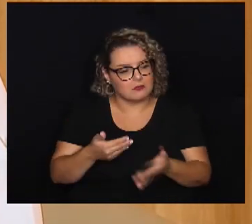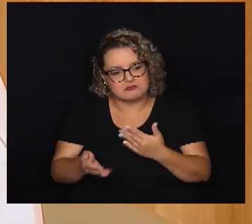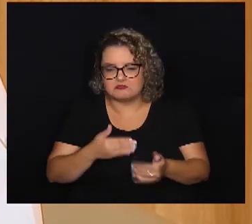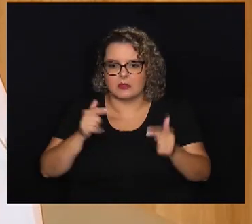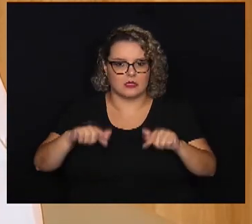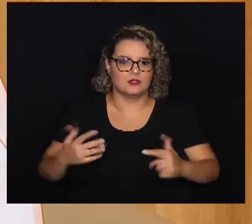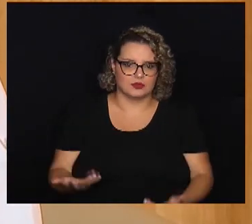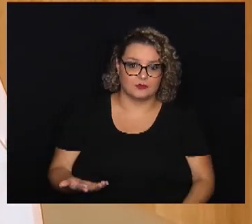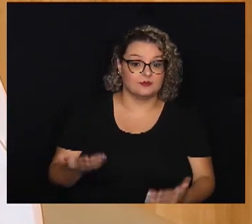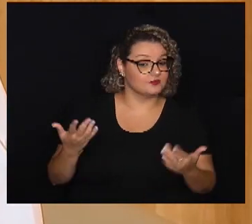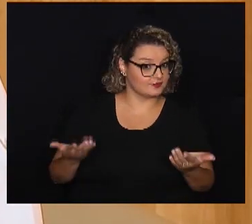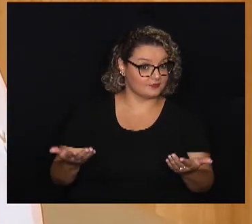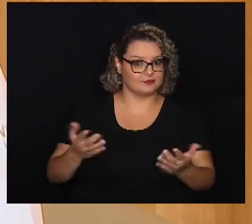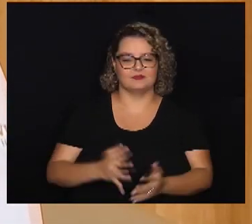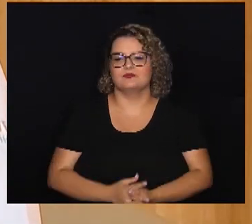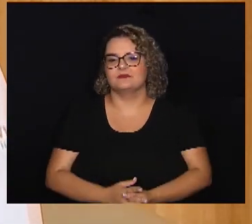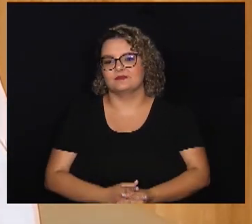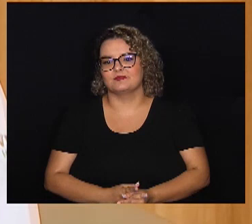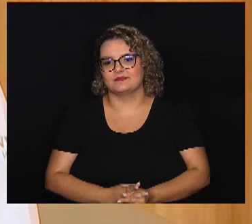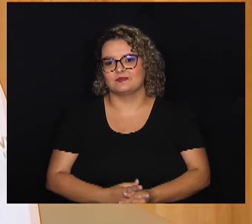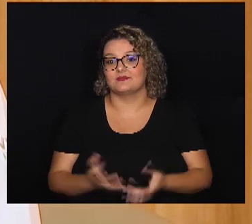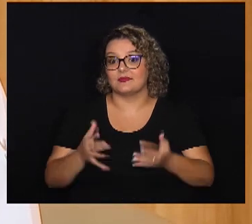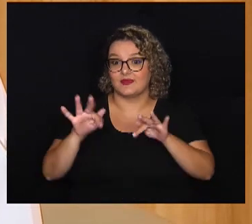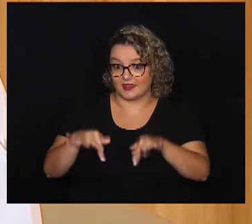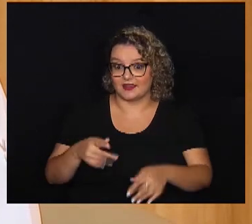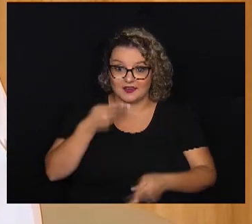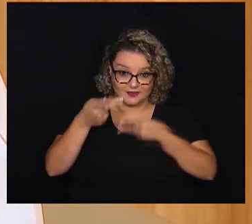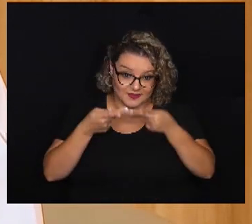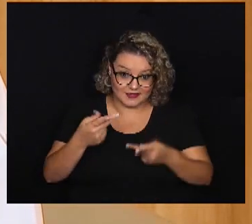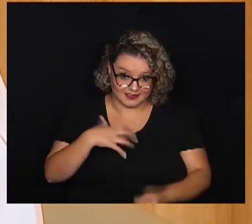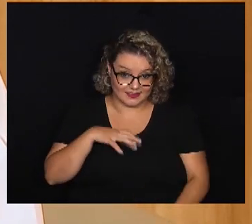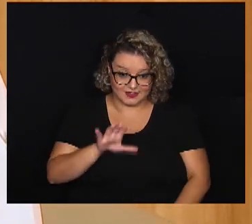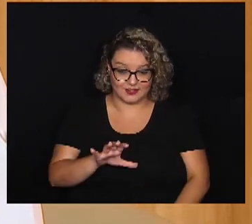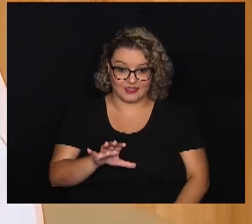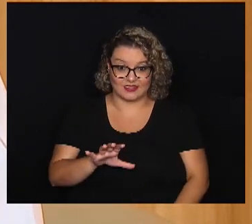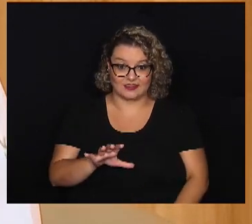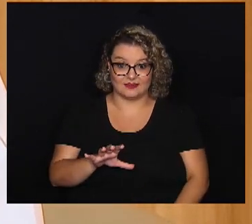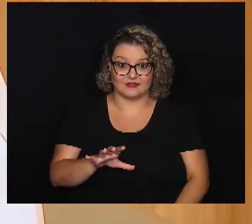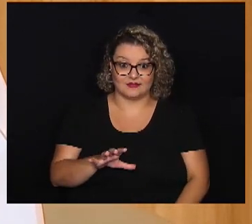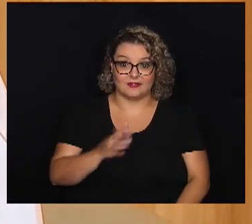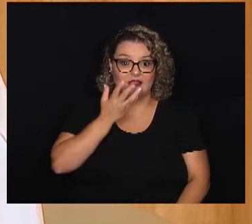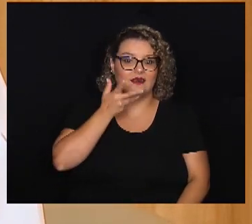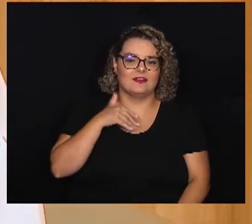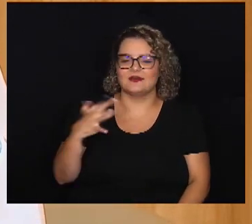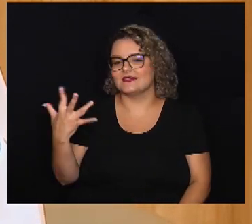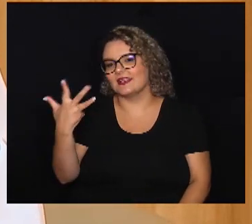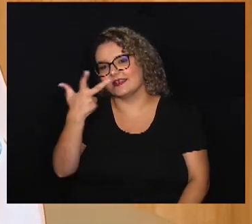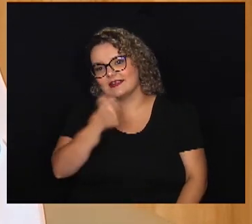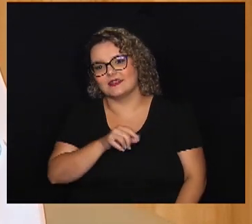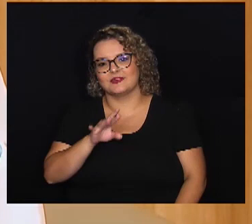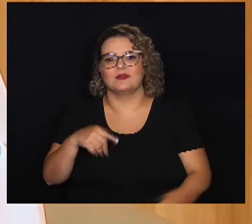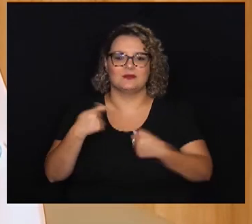ambiente. Então, eu gostaria de terminar, de encerrar dessa forma. A infância é linda e a gente só